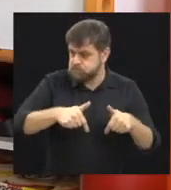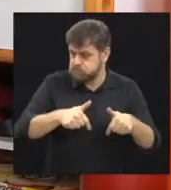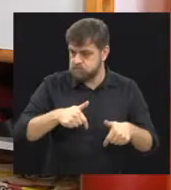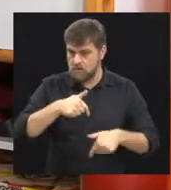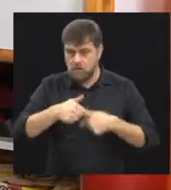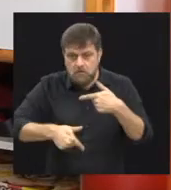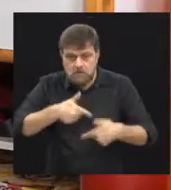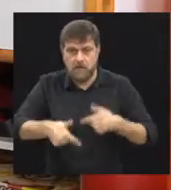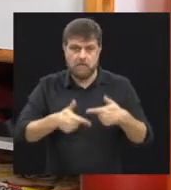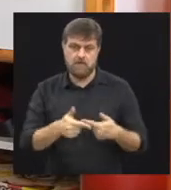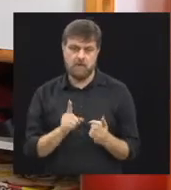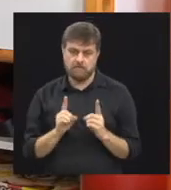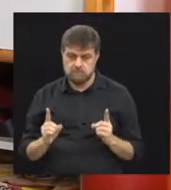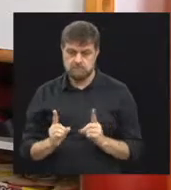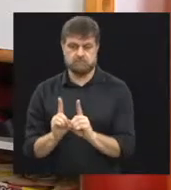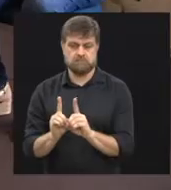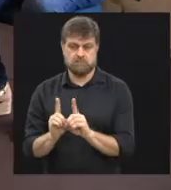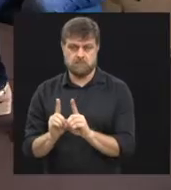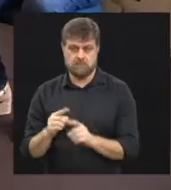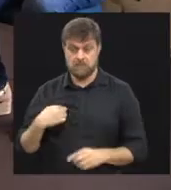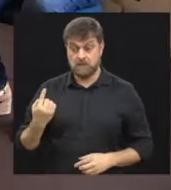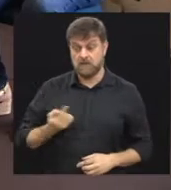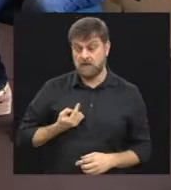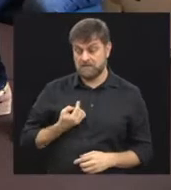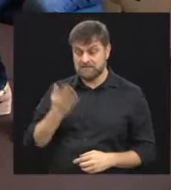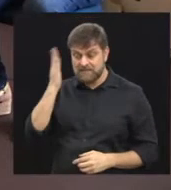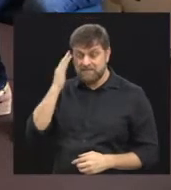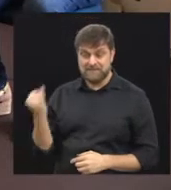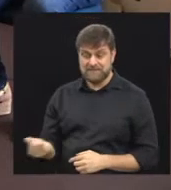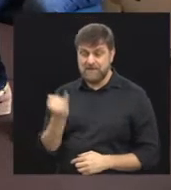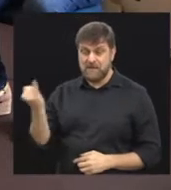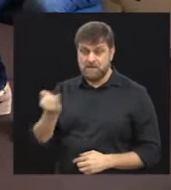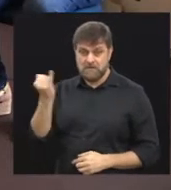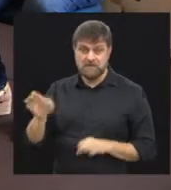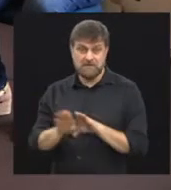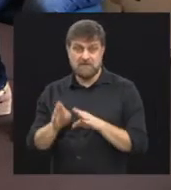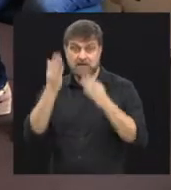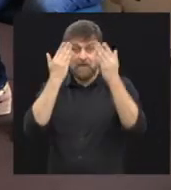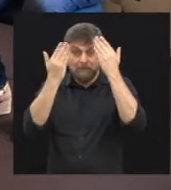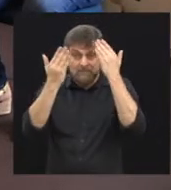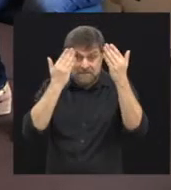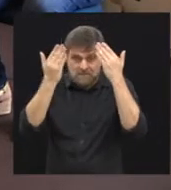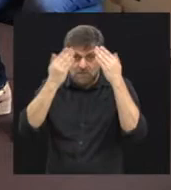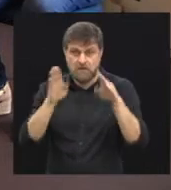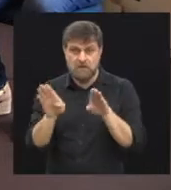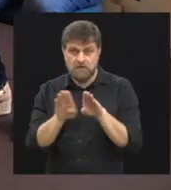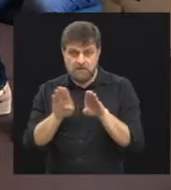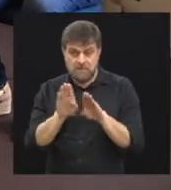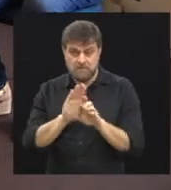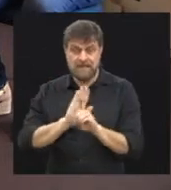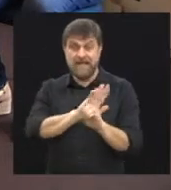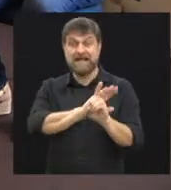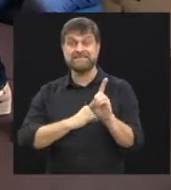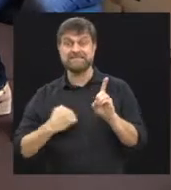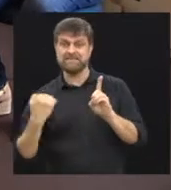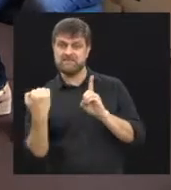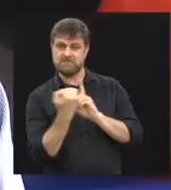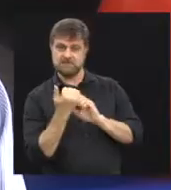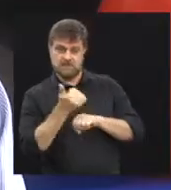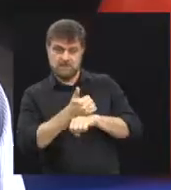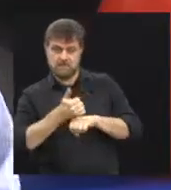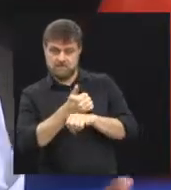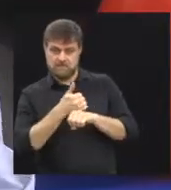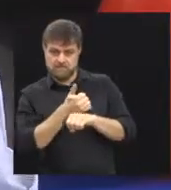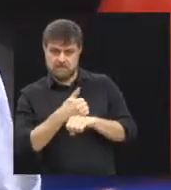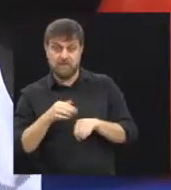desse atendimento. Então, nós valorizamos bastante, né, a questão da psicologia, a questão da nossa assistente social, né,